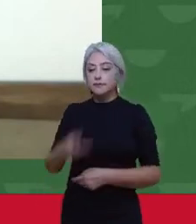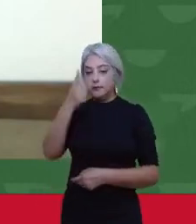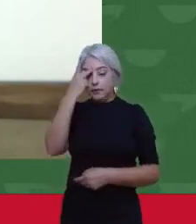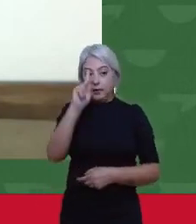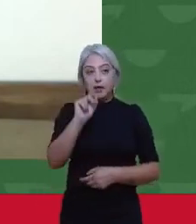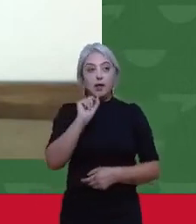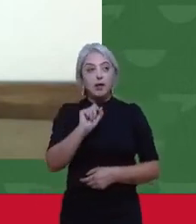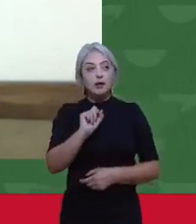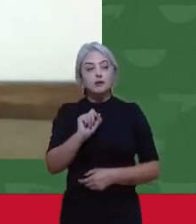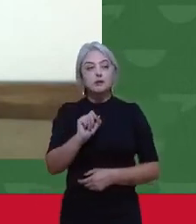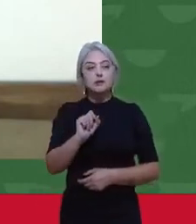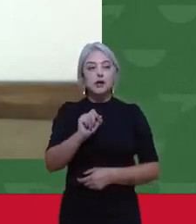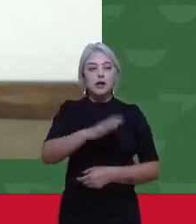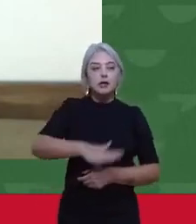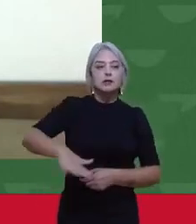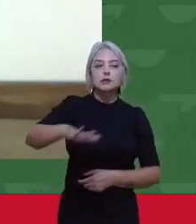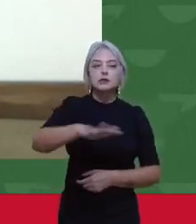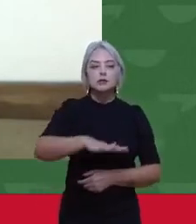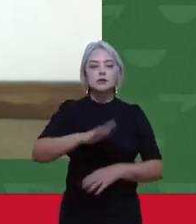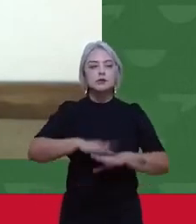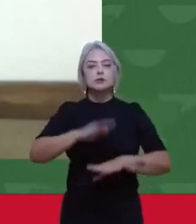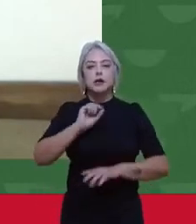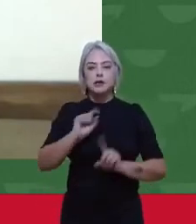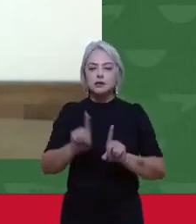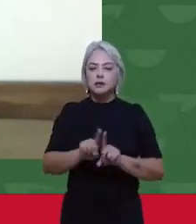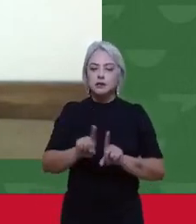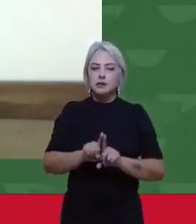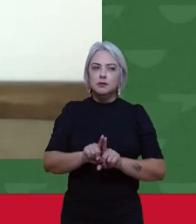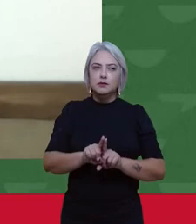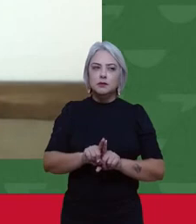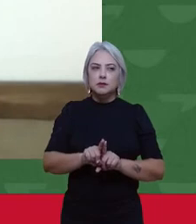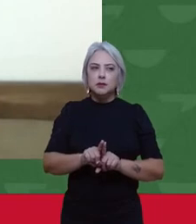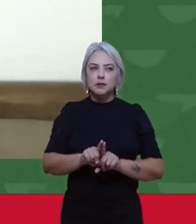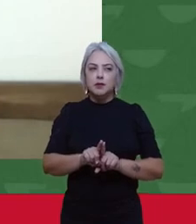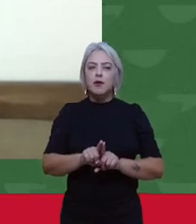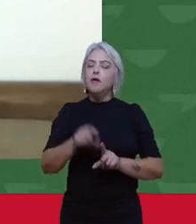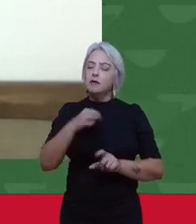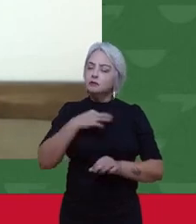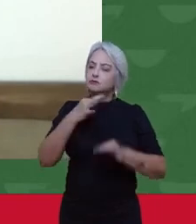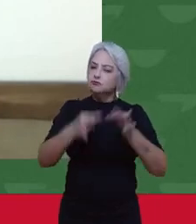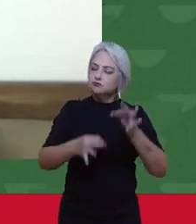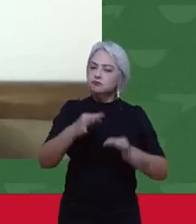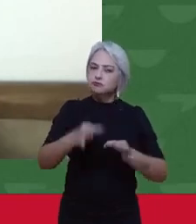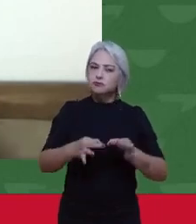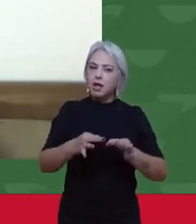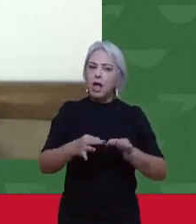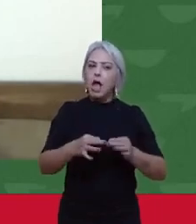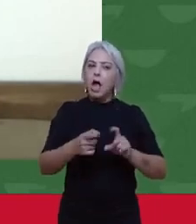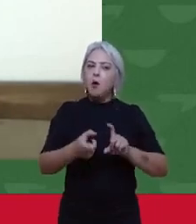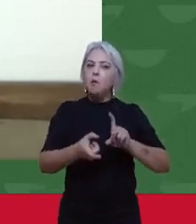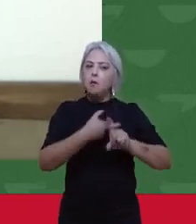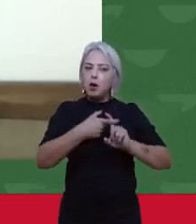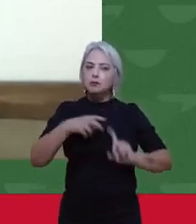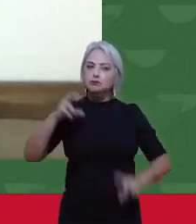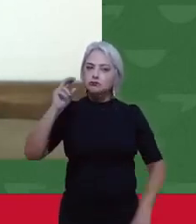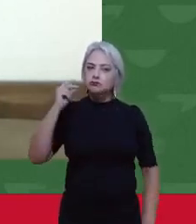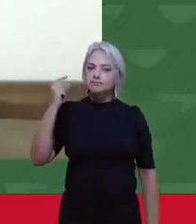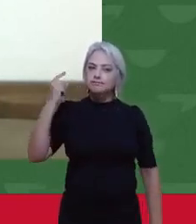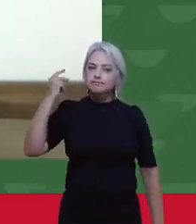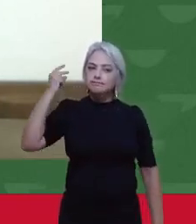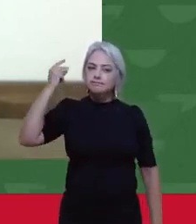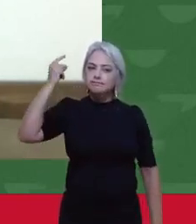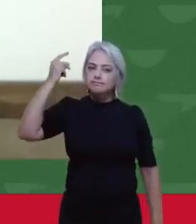para esse setor, mas, acima de tudo, para a gente fazer jus a uma dívida histórica que a gente tem